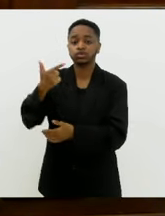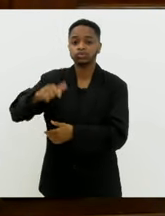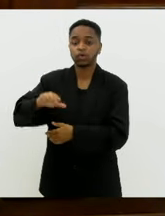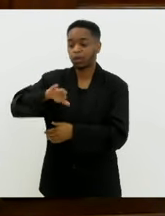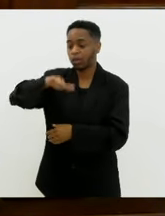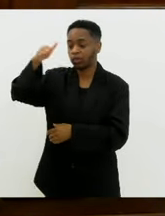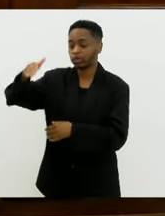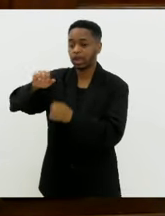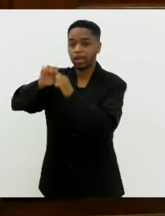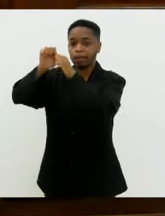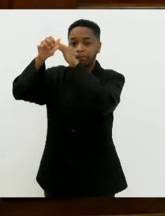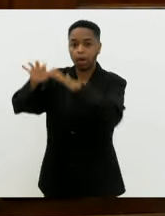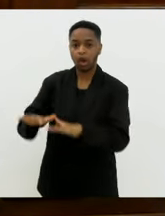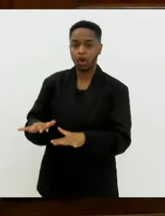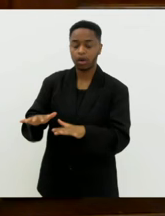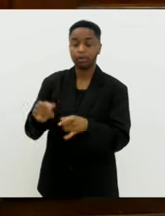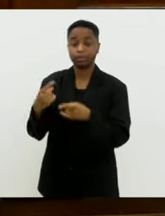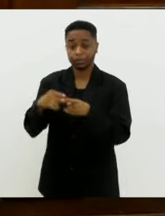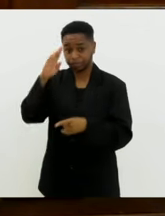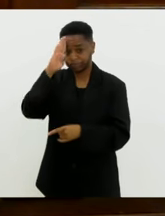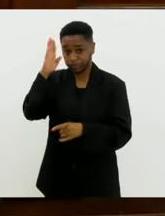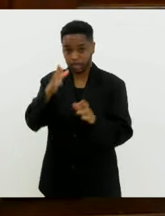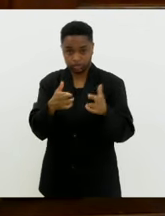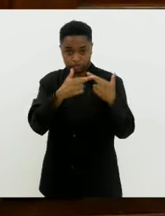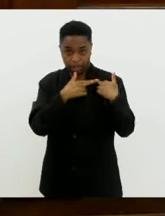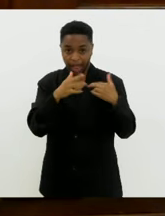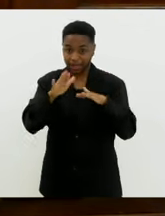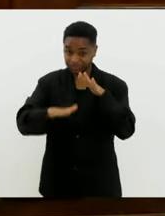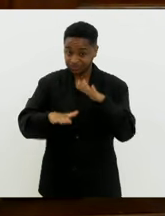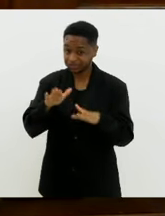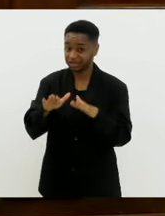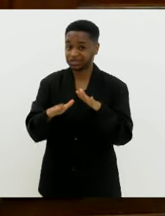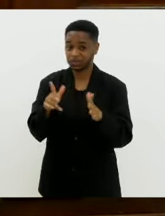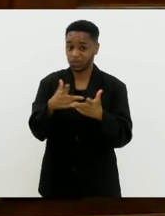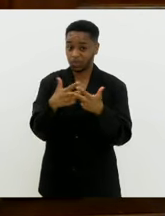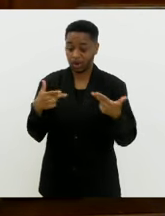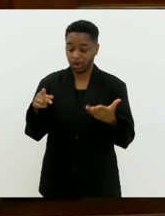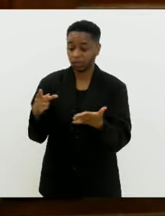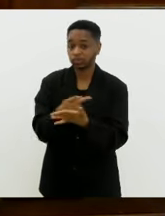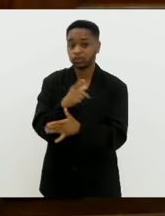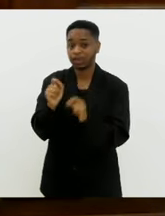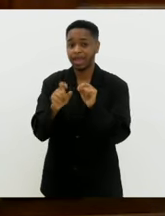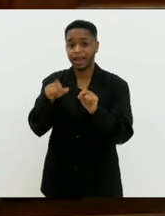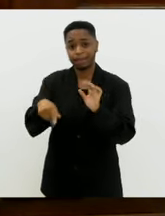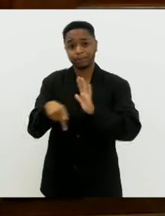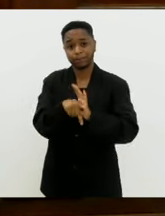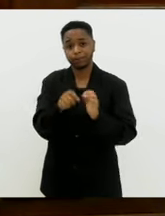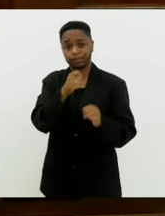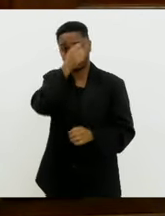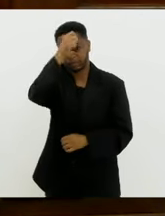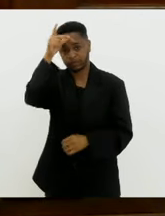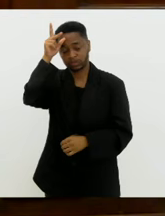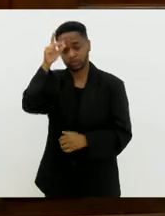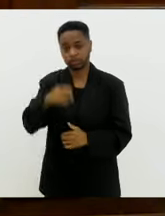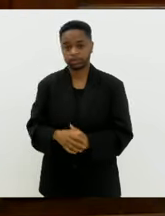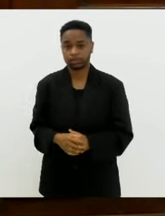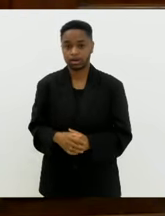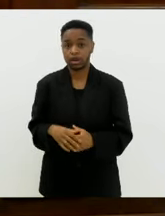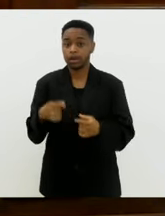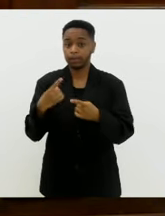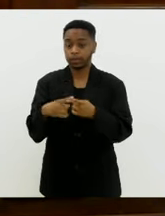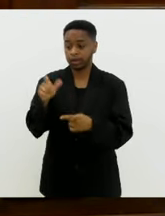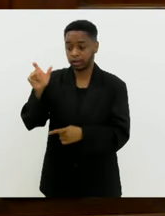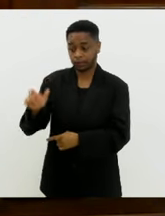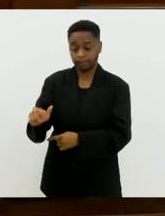E a grande responsável de muitas das vezes, de tudo que acontece, chama-se prefeitura. Porque que é ela que vai falar, pode